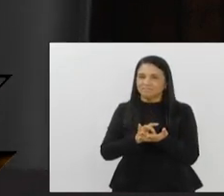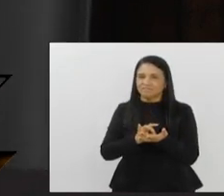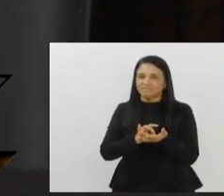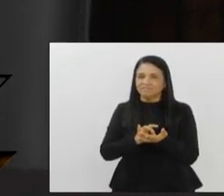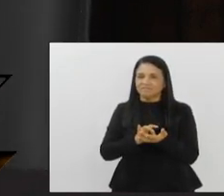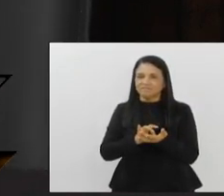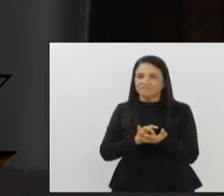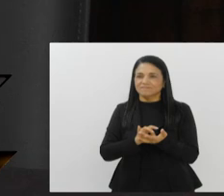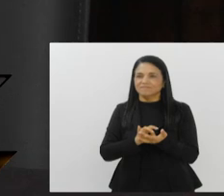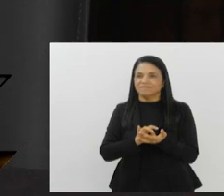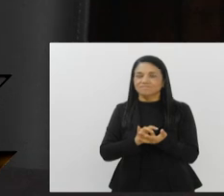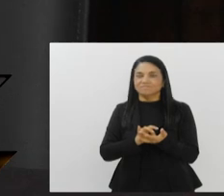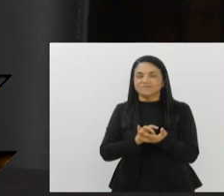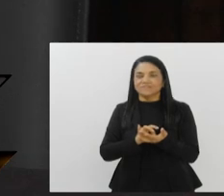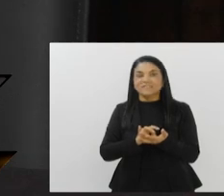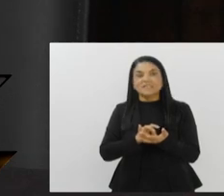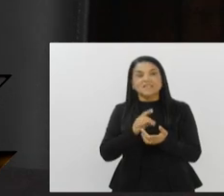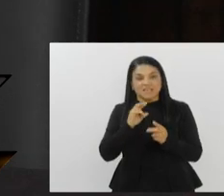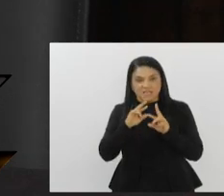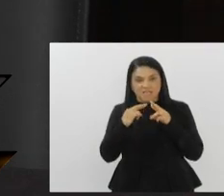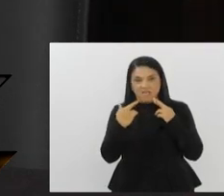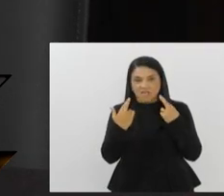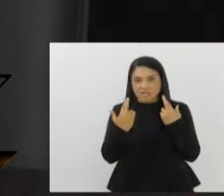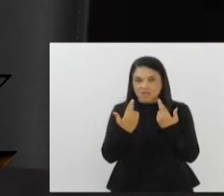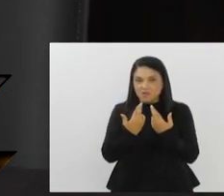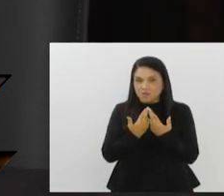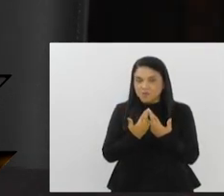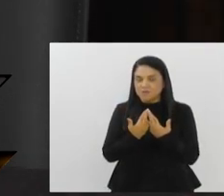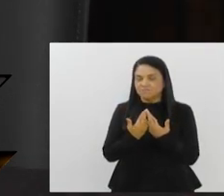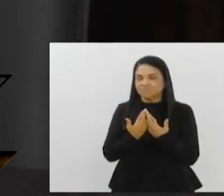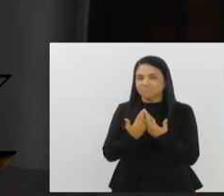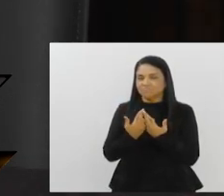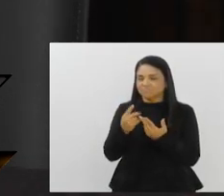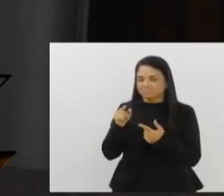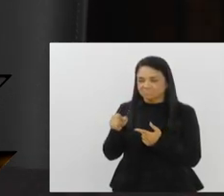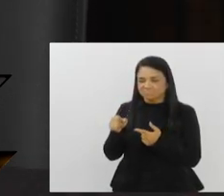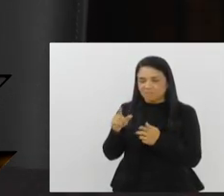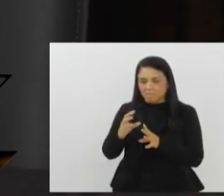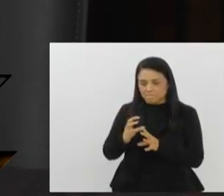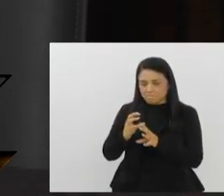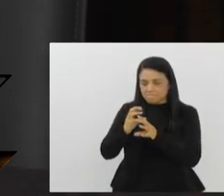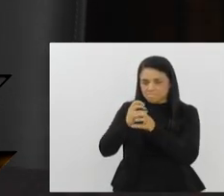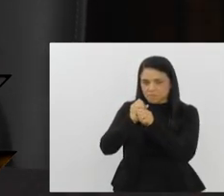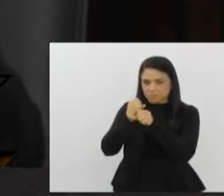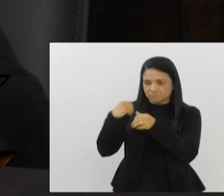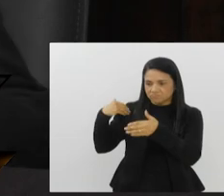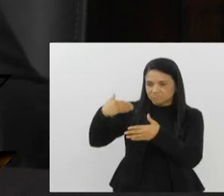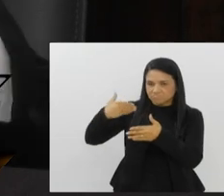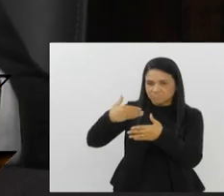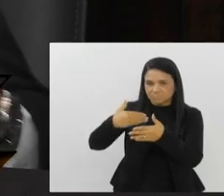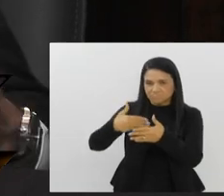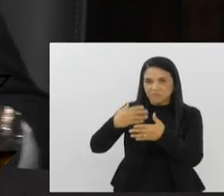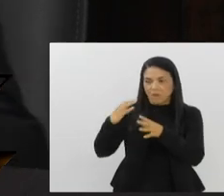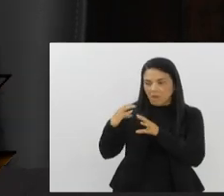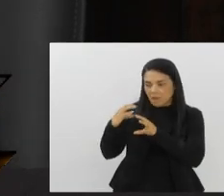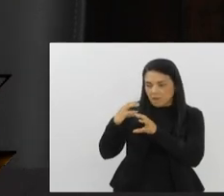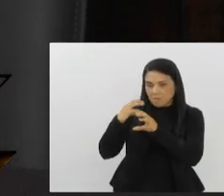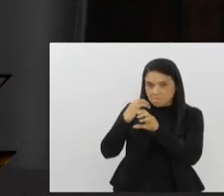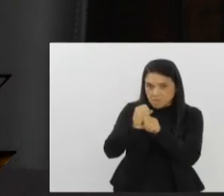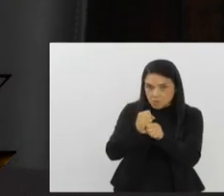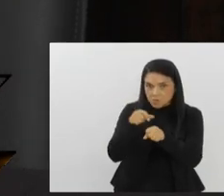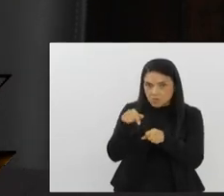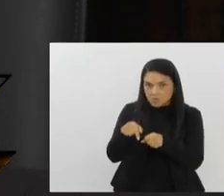eh reúne na sua su na sua trajetória nos seus requisitos no seu